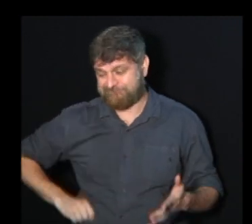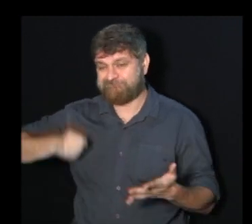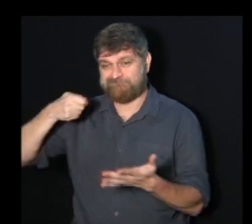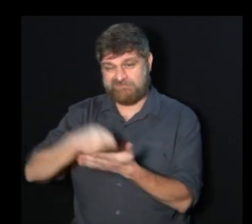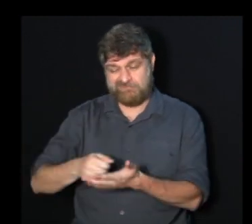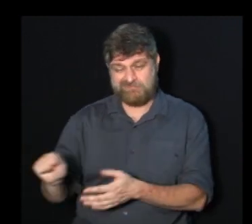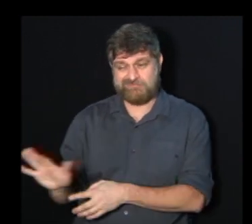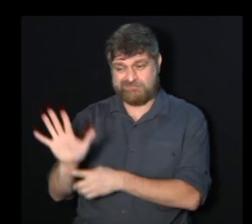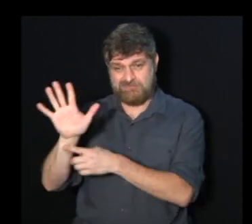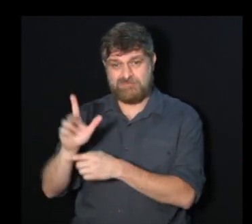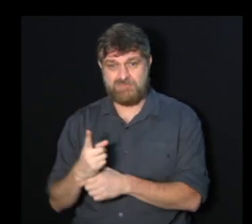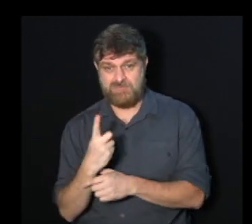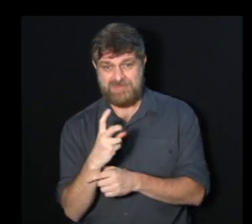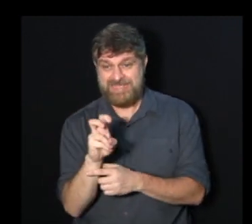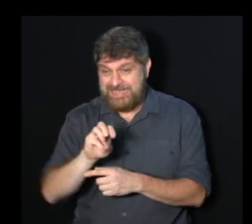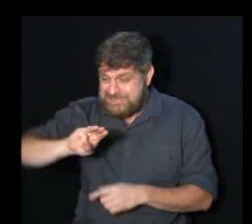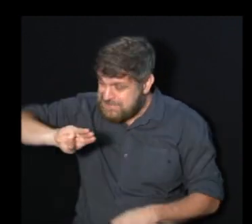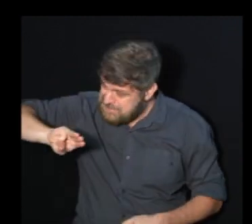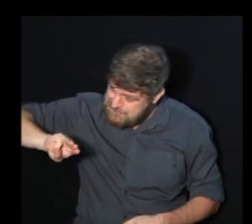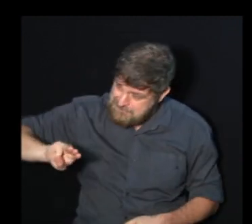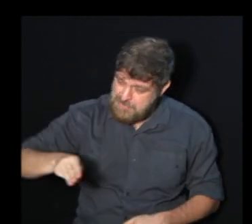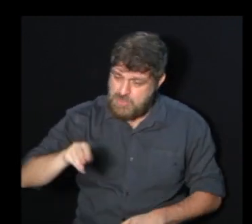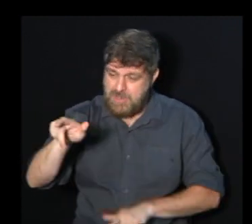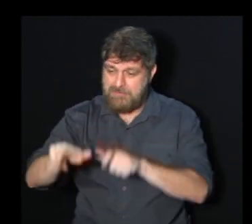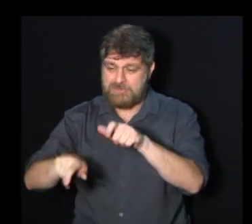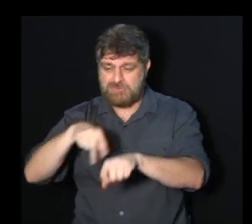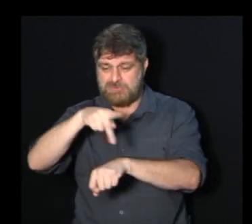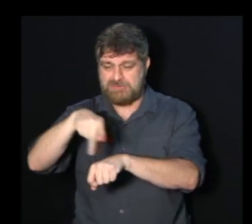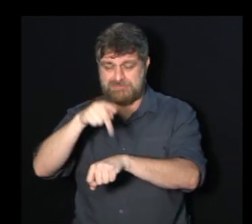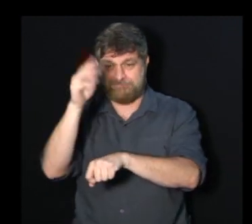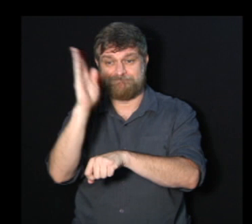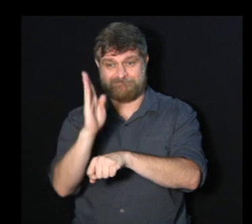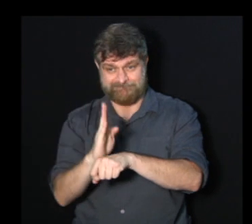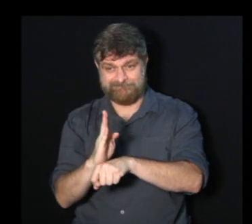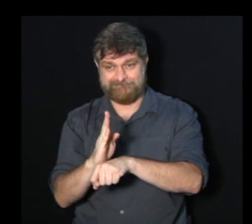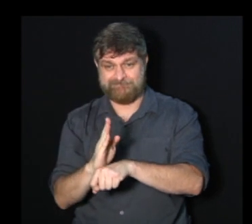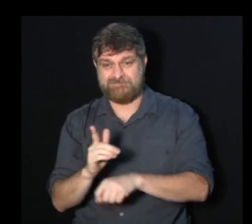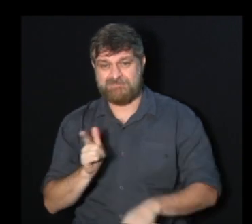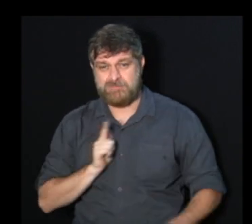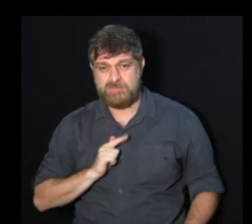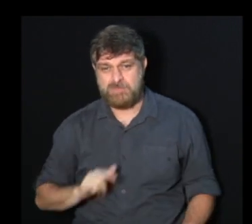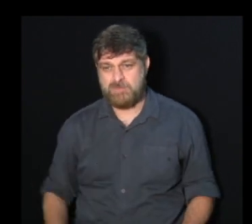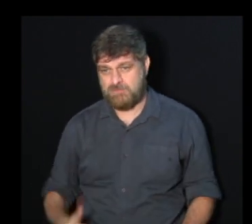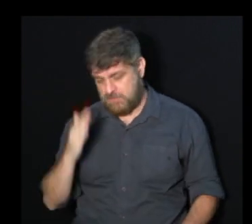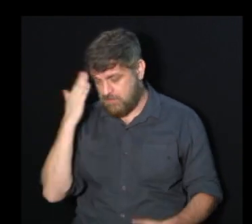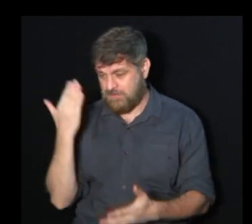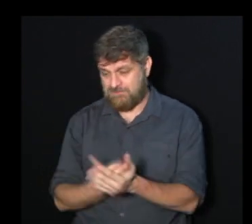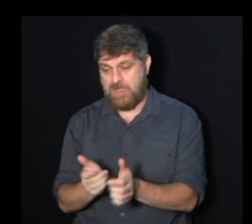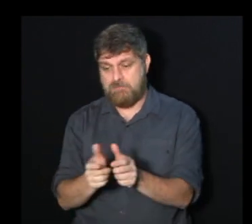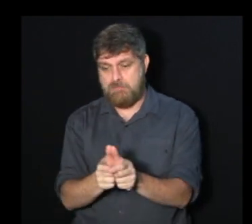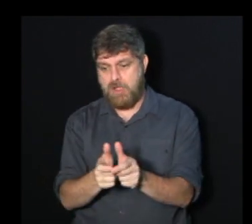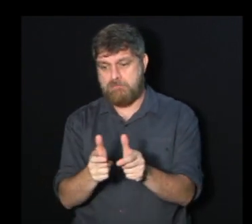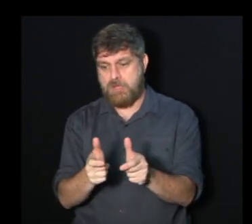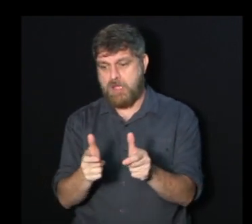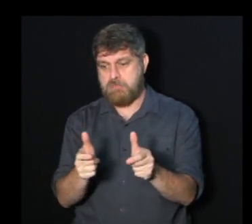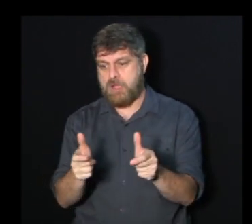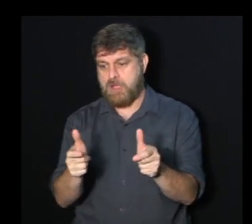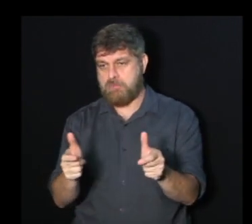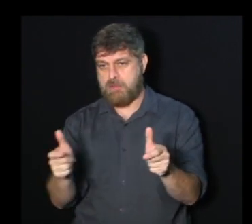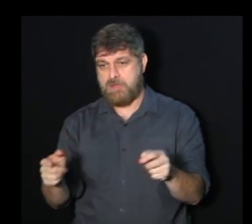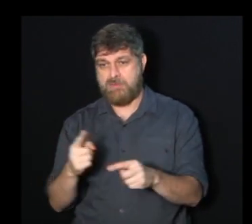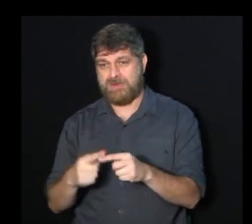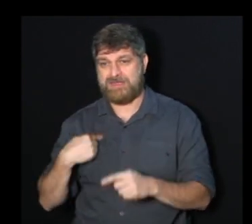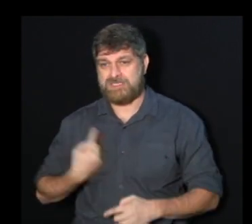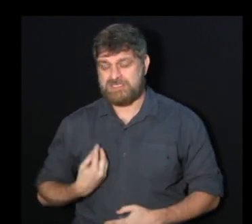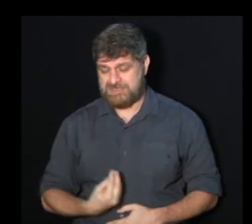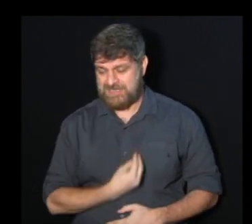Atinge 15 milhões de pessoas no país. Então, assim, é gente pra caramba. E a tendência é aumentar cada vez mais, porque a gente cada vez está